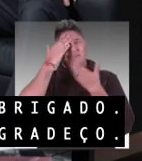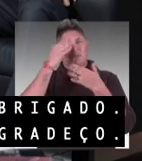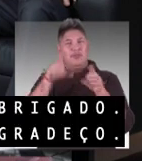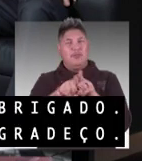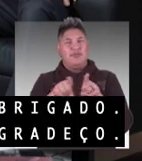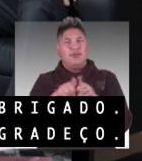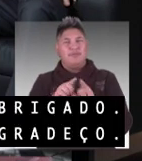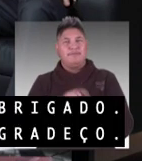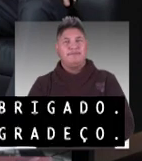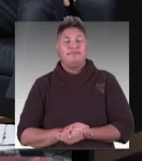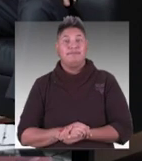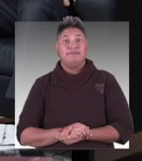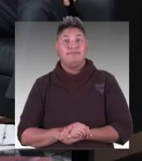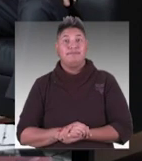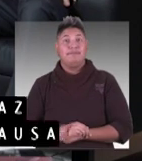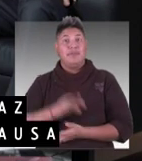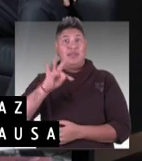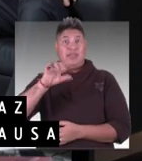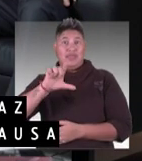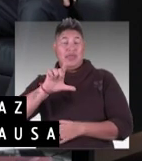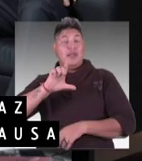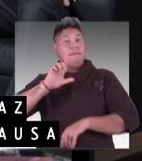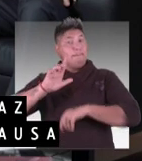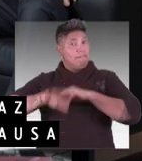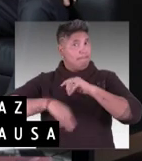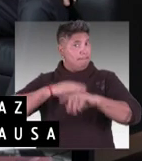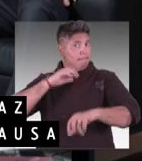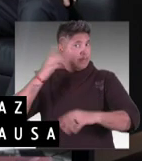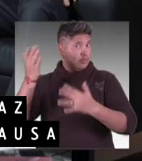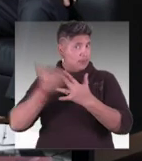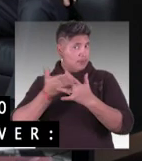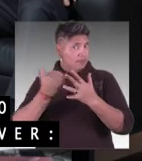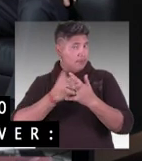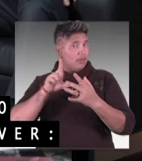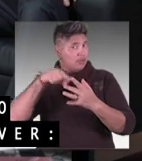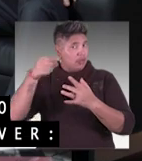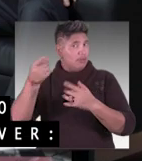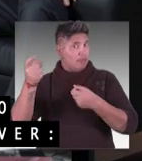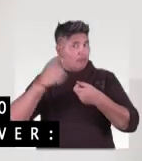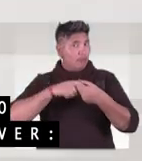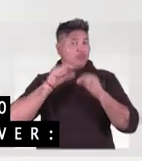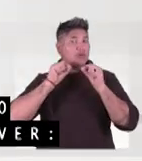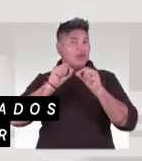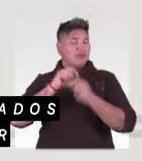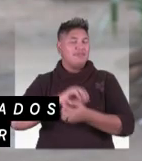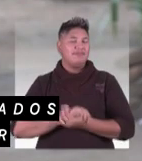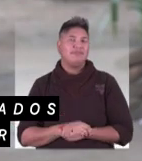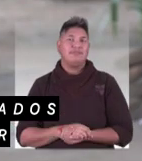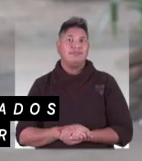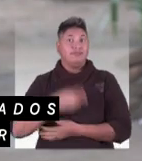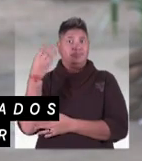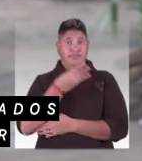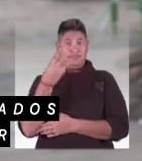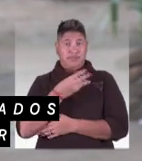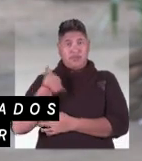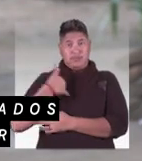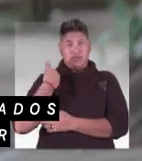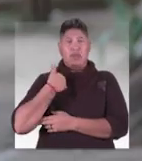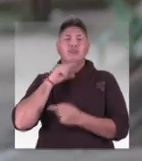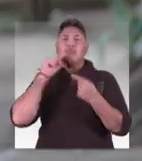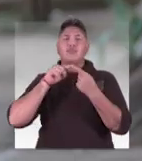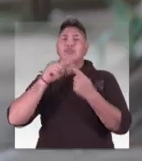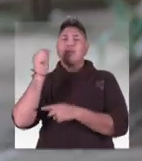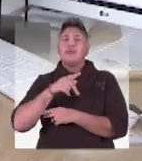agradeço. O Trabalho Legal faz agora mais uma pausa e logo depois do intervalo você vai ver. Os desafios enfrentados